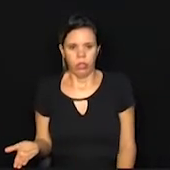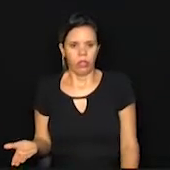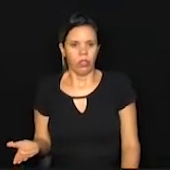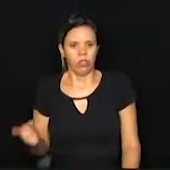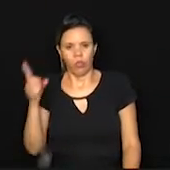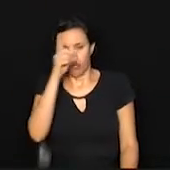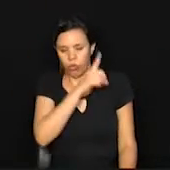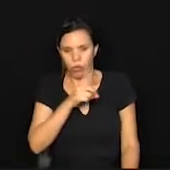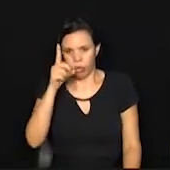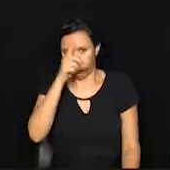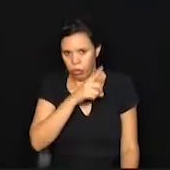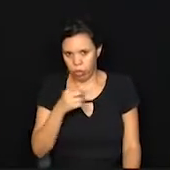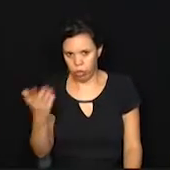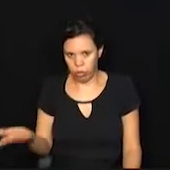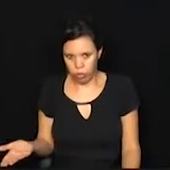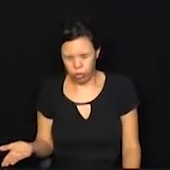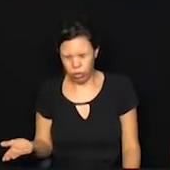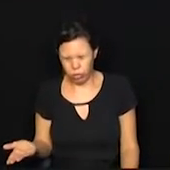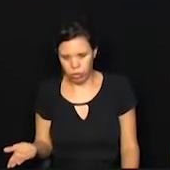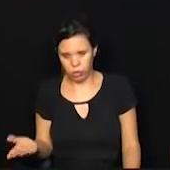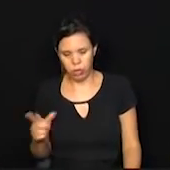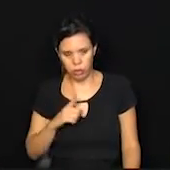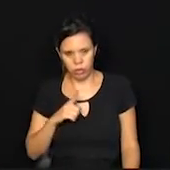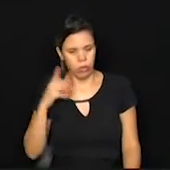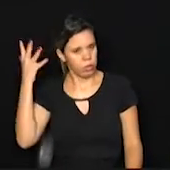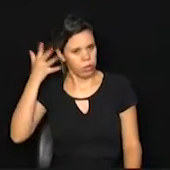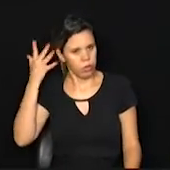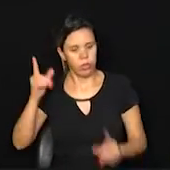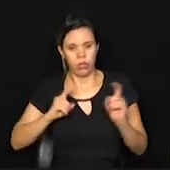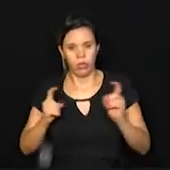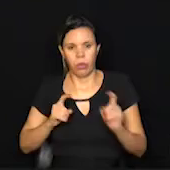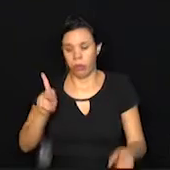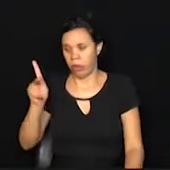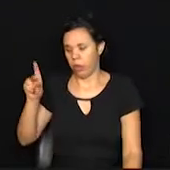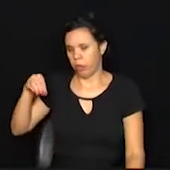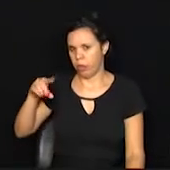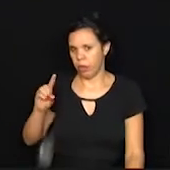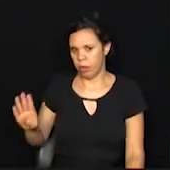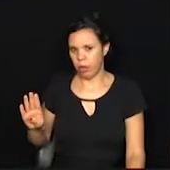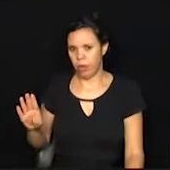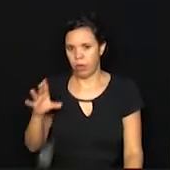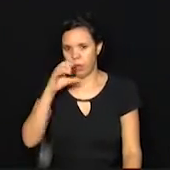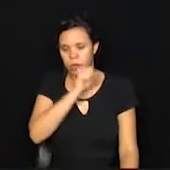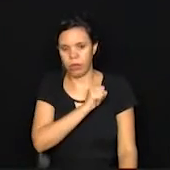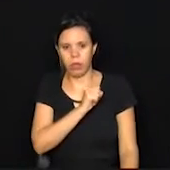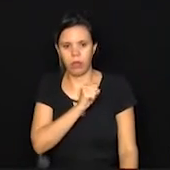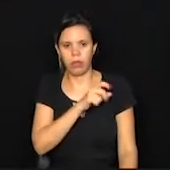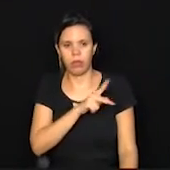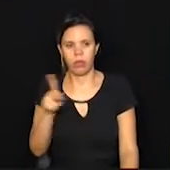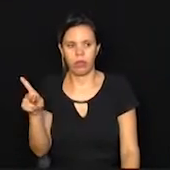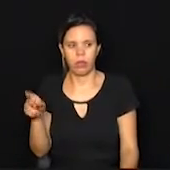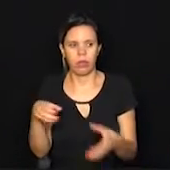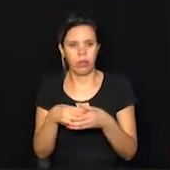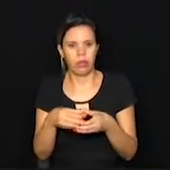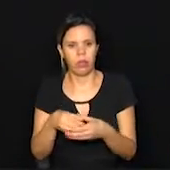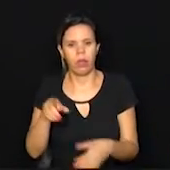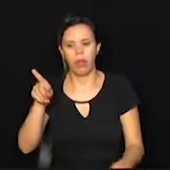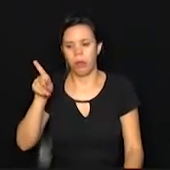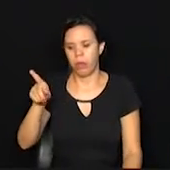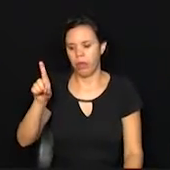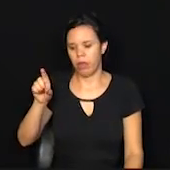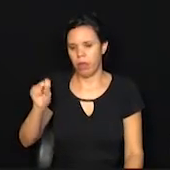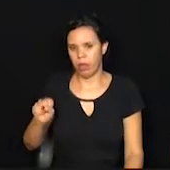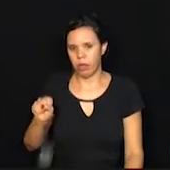no domingo e quando teve a convenção do PMDB no sábado ele estava presidindo a convenção do PDS